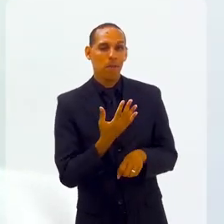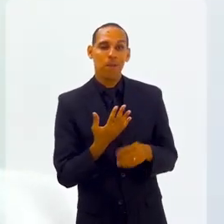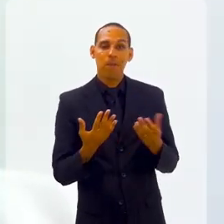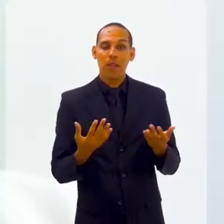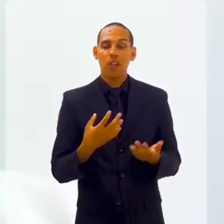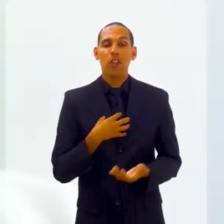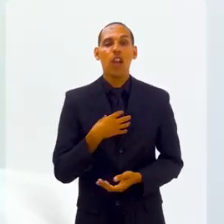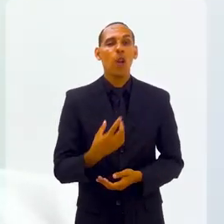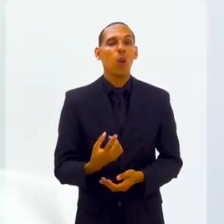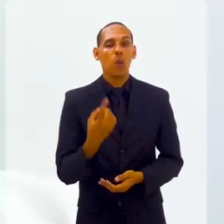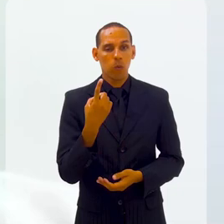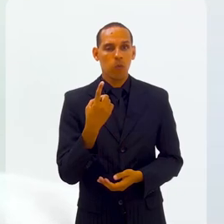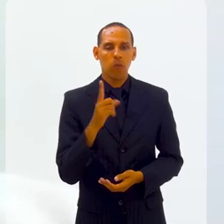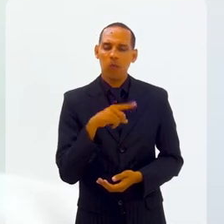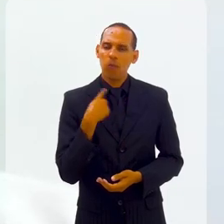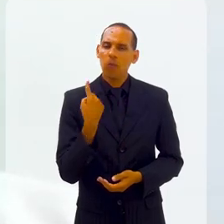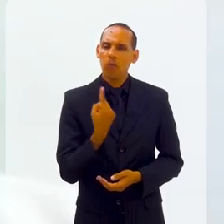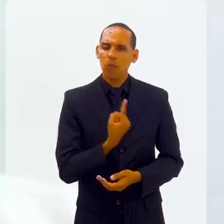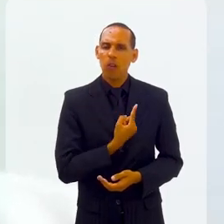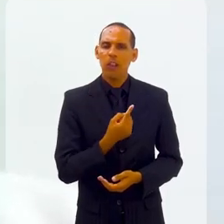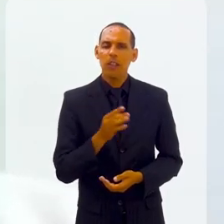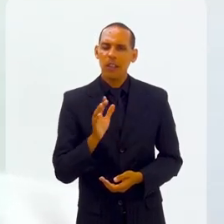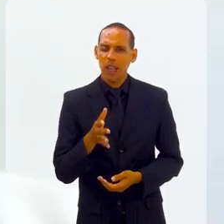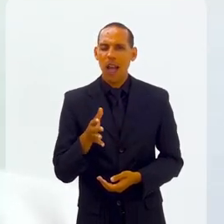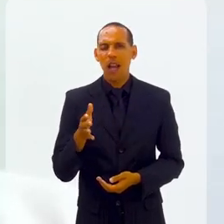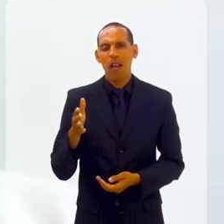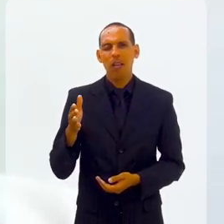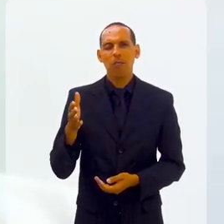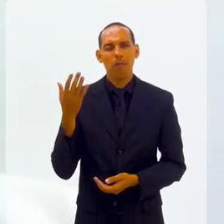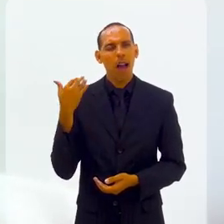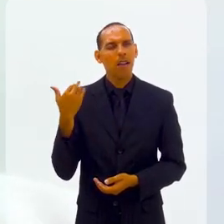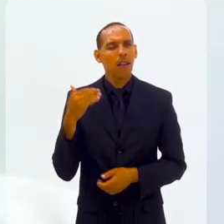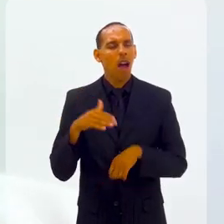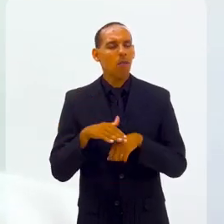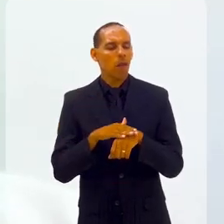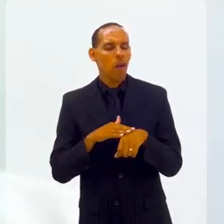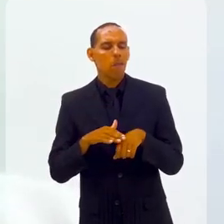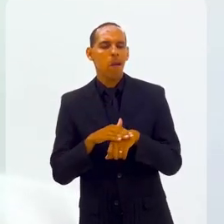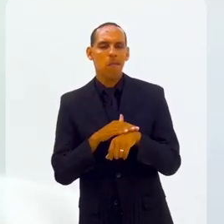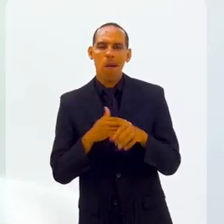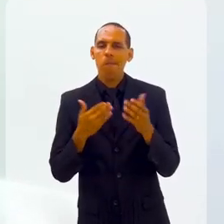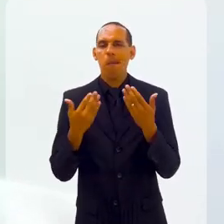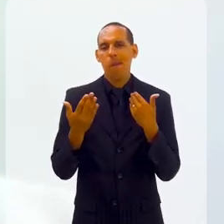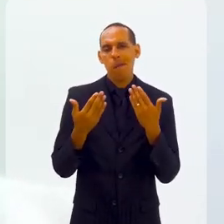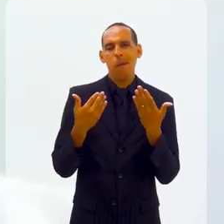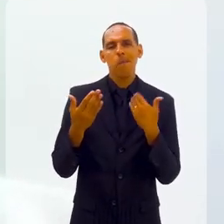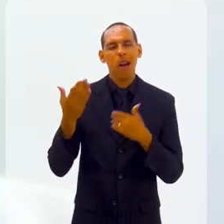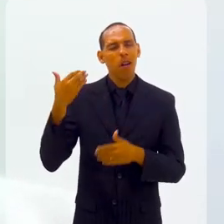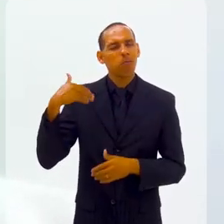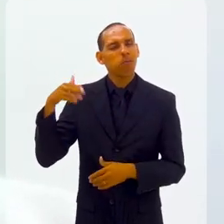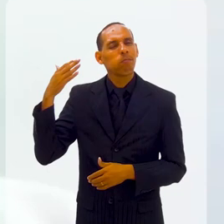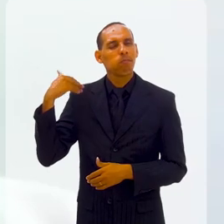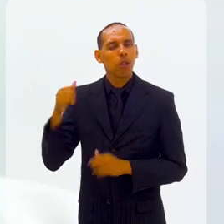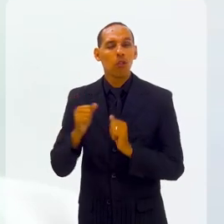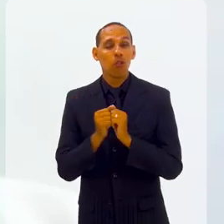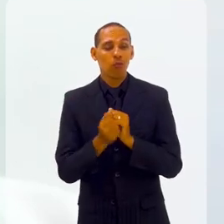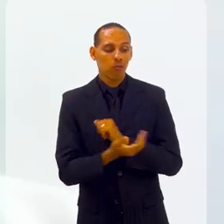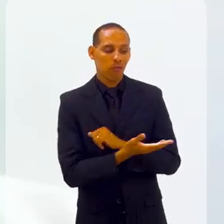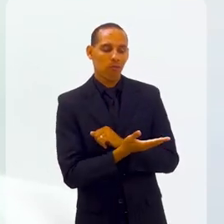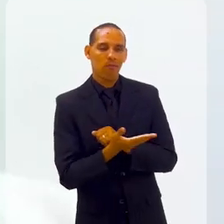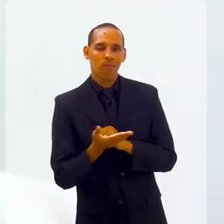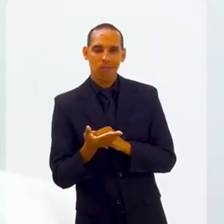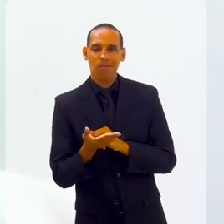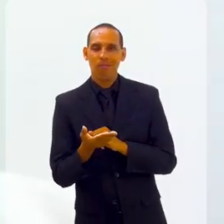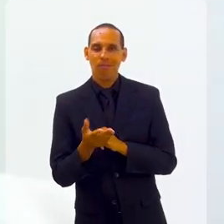uma das formas que nós já até andando já tivemos uma conversa né algumas conversas prévias